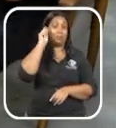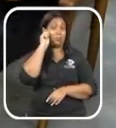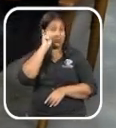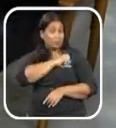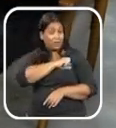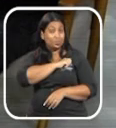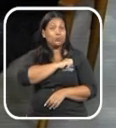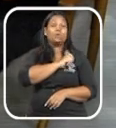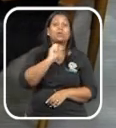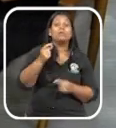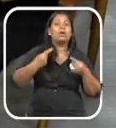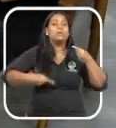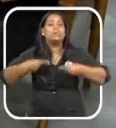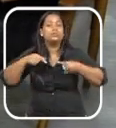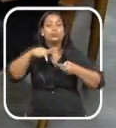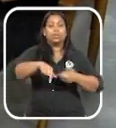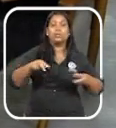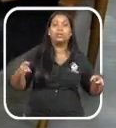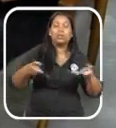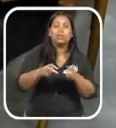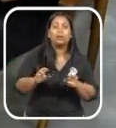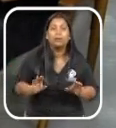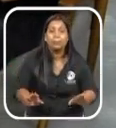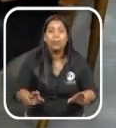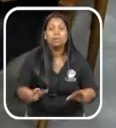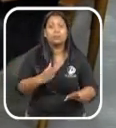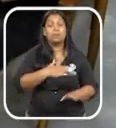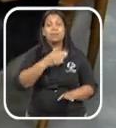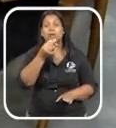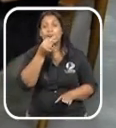acredito, na minha opinião, não com a importância e com